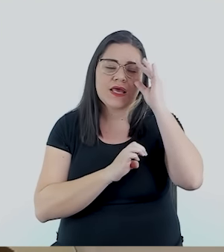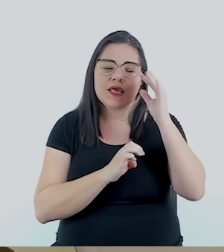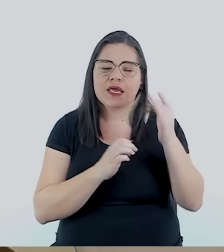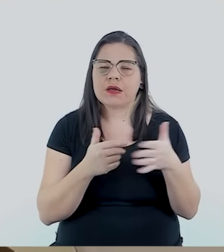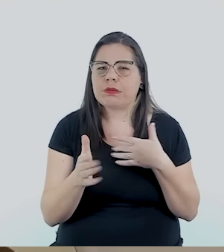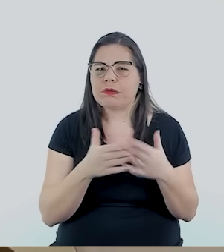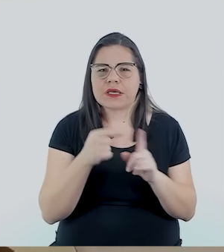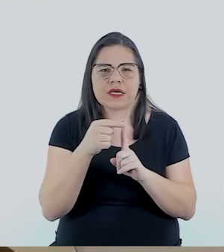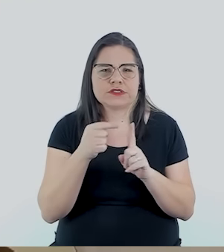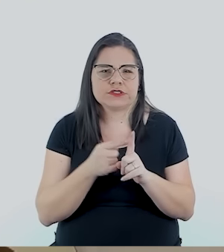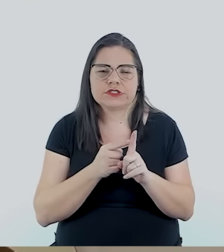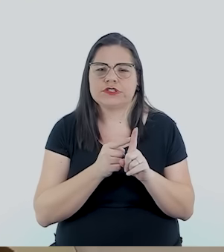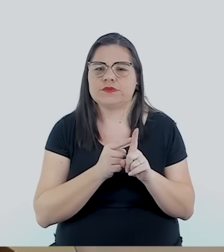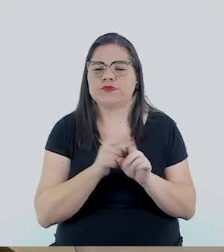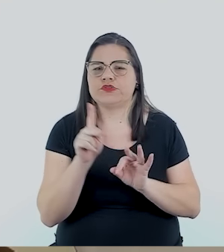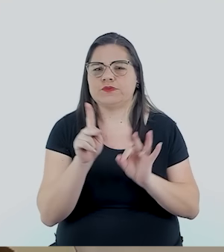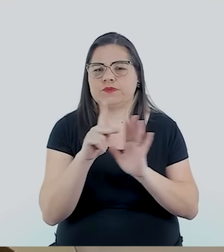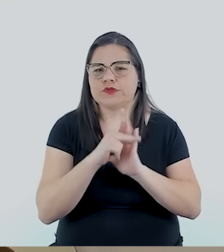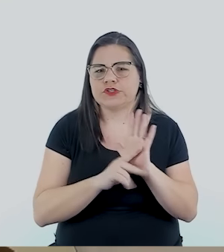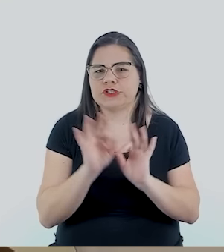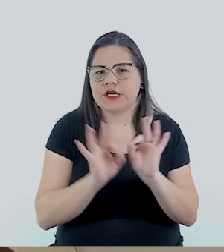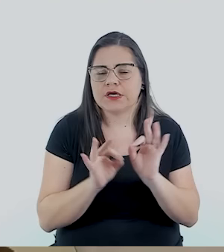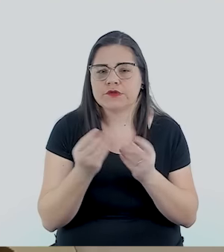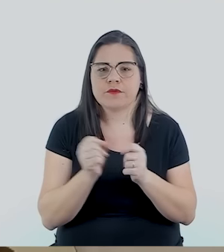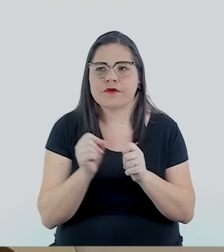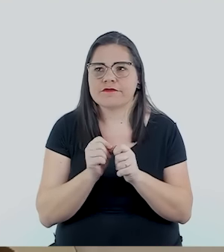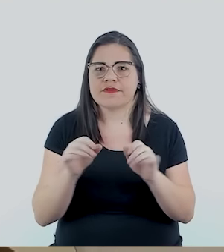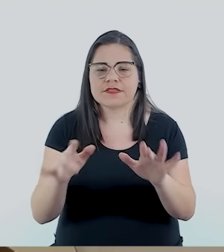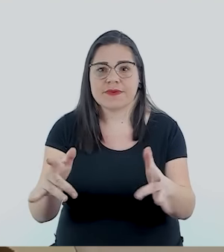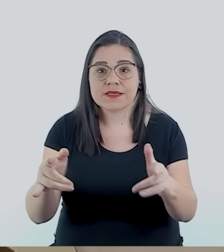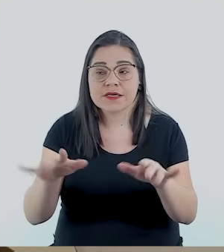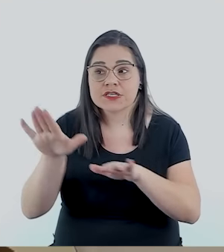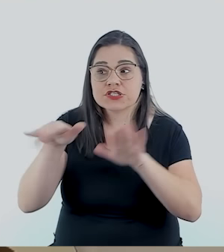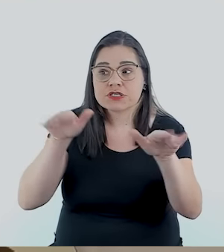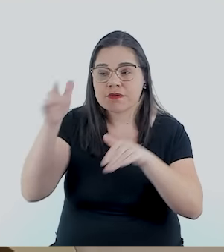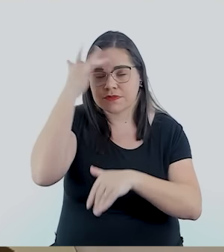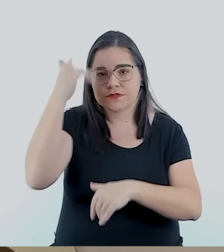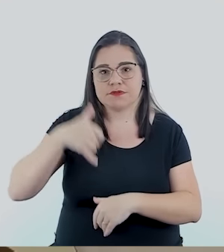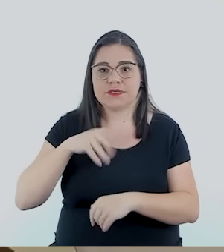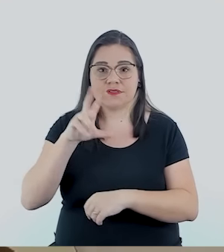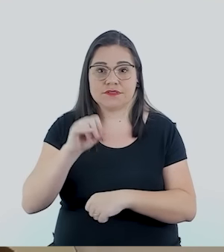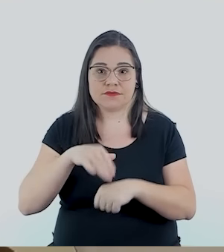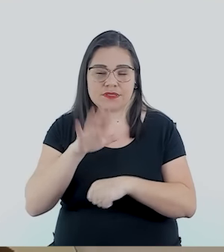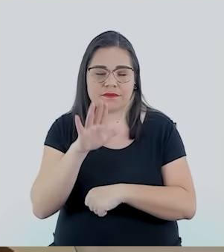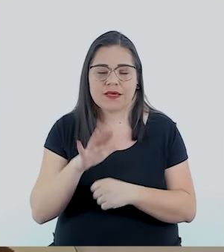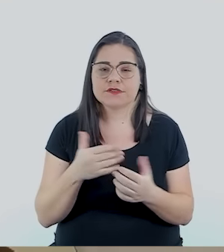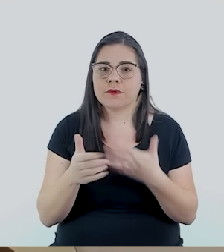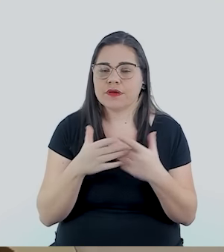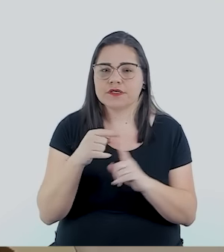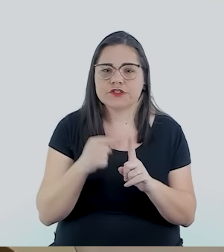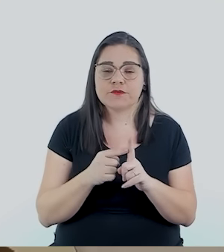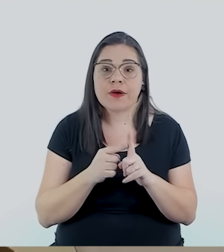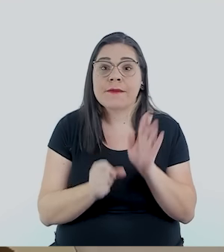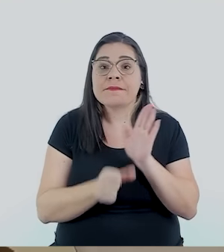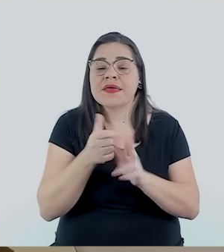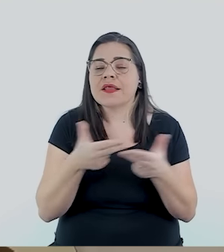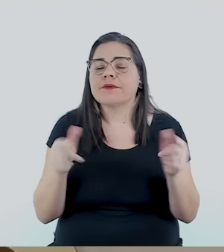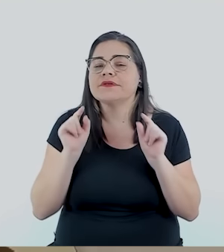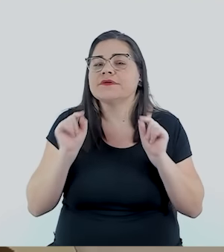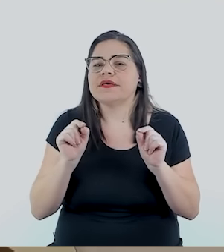qualquer tipo de projeto ah como que a gente faz para atrair pessoas 50 mais ou qualquer tipo de recrutamento eu sempre digo a primeira coisa